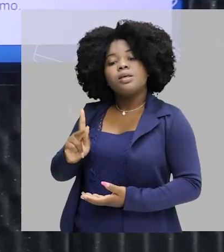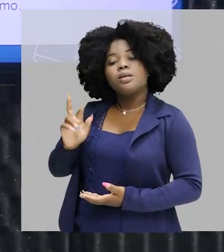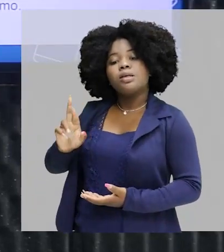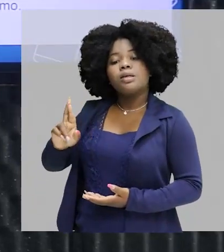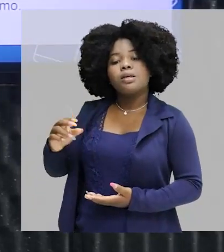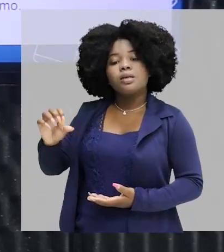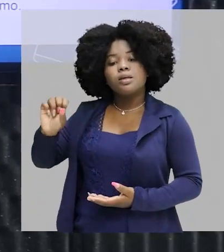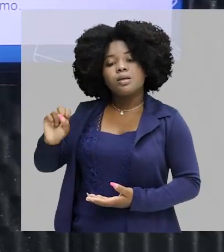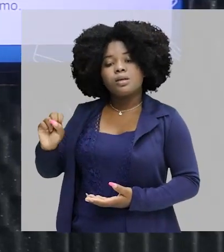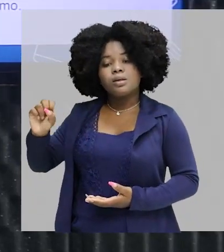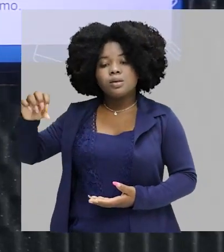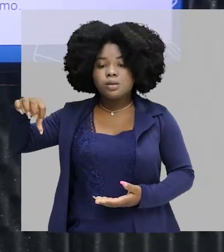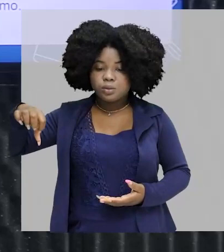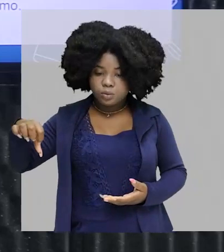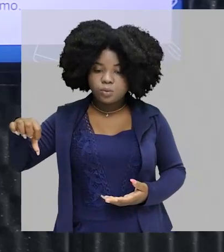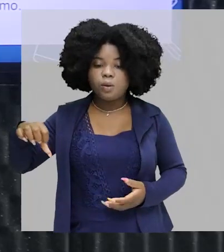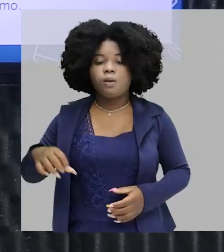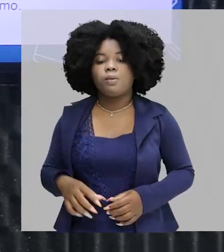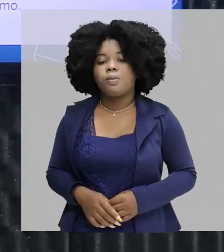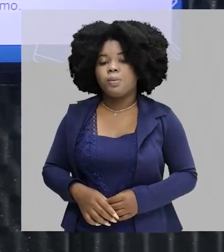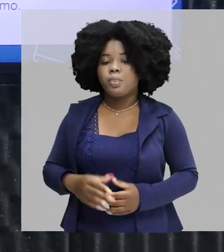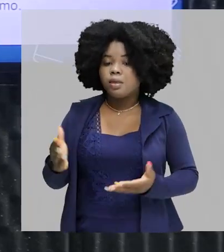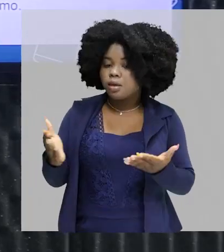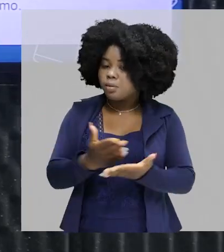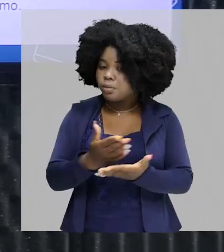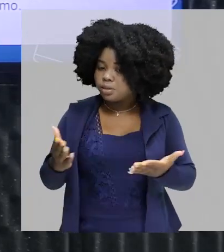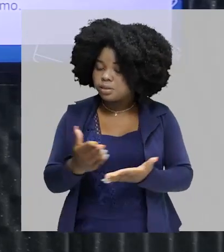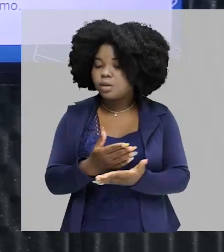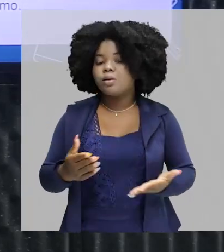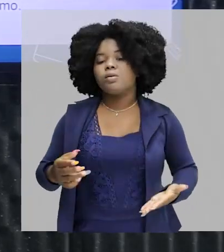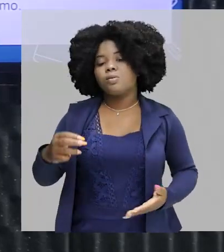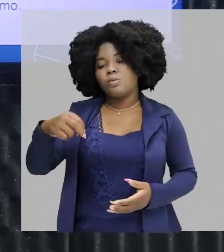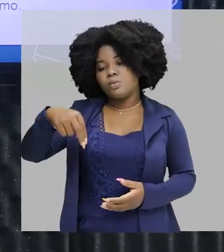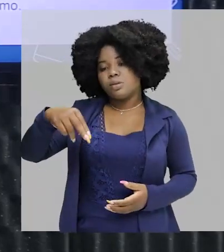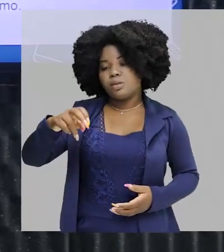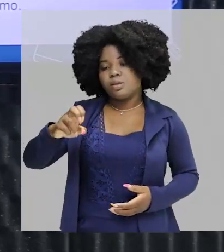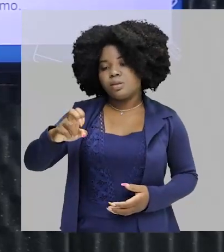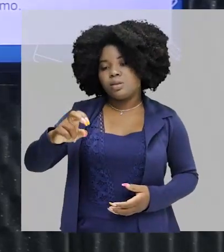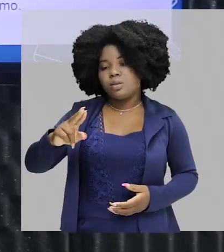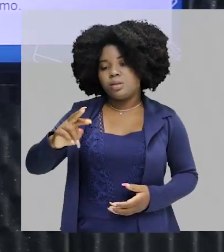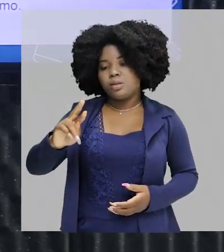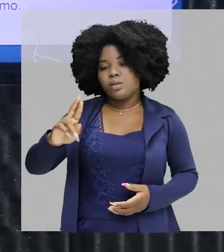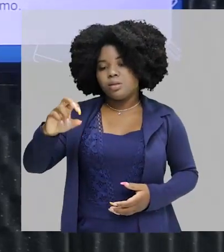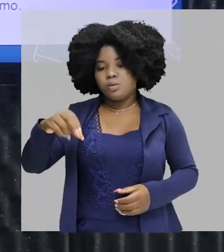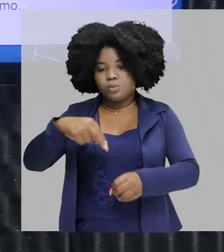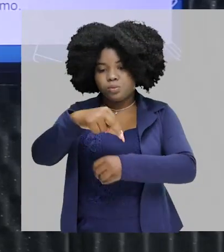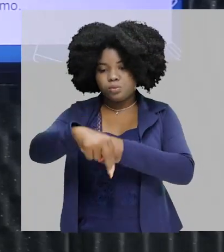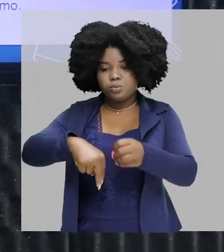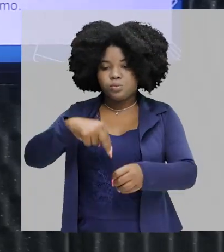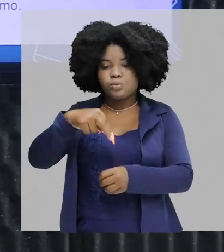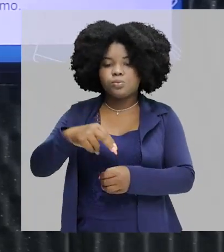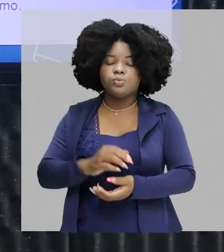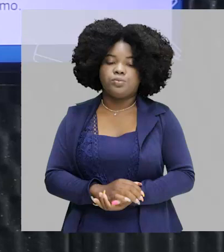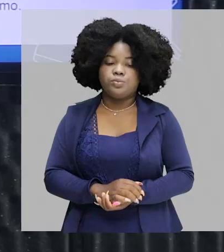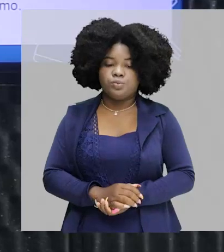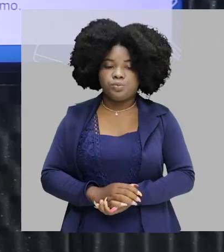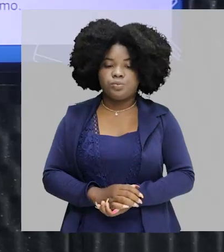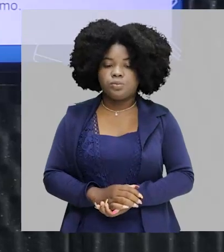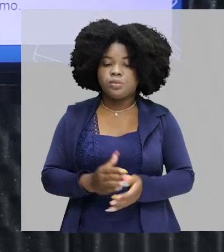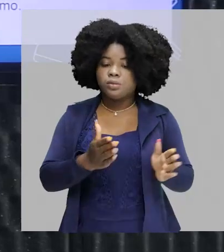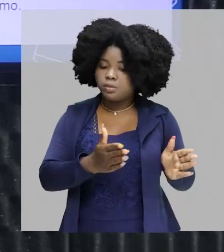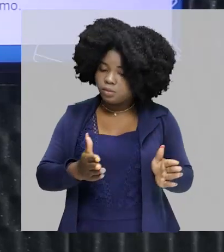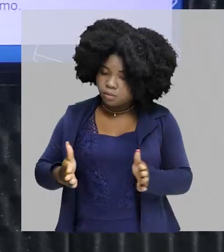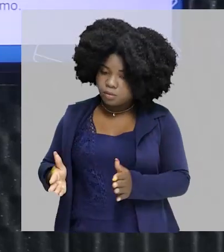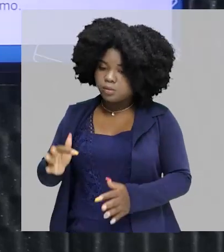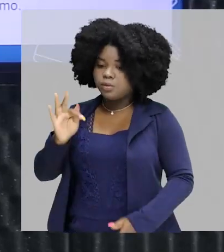criptônio, certo? E mais alguns nêutrons que vão ser liberados. Turminha, esse processo chamamos